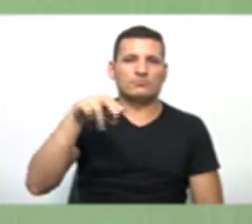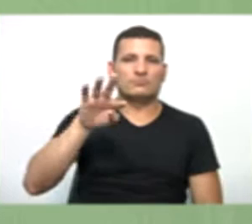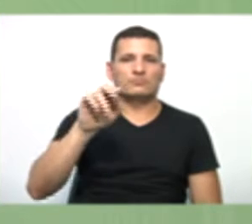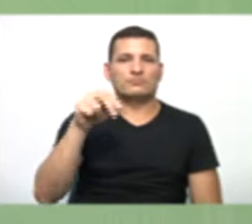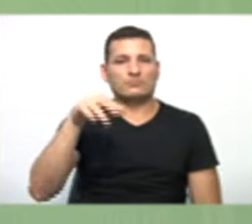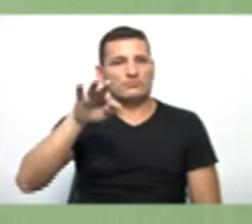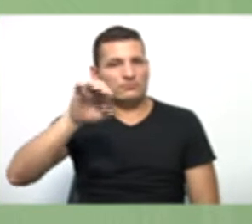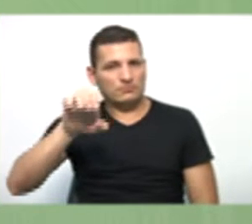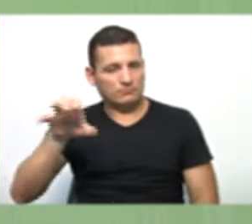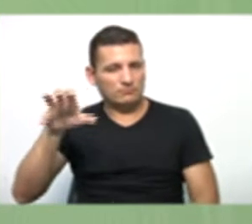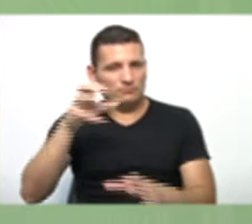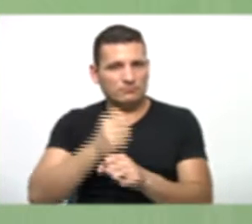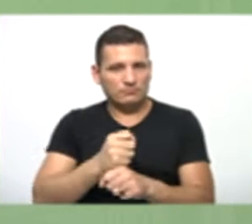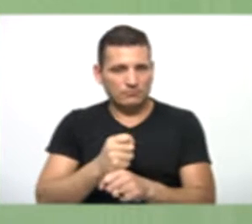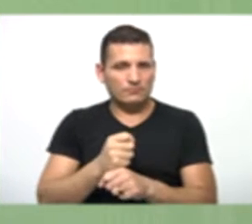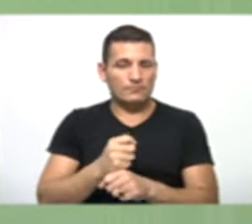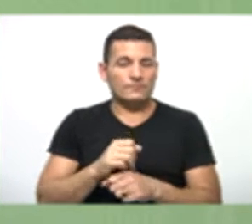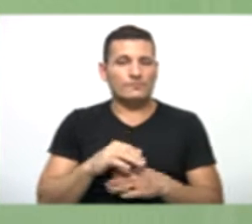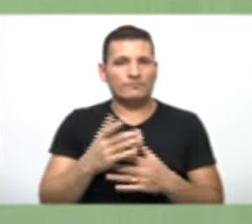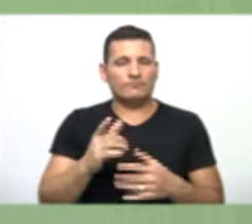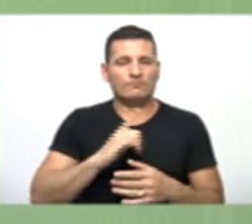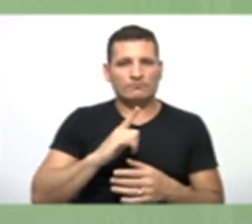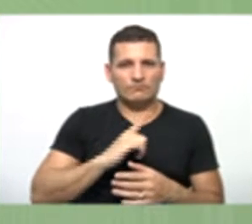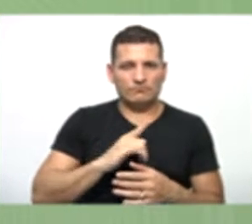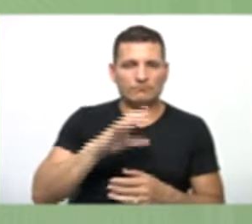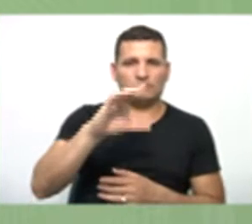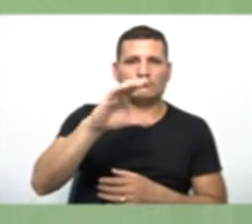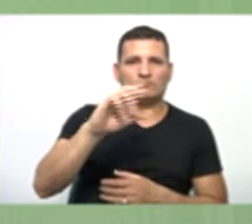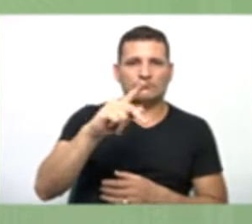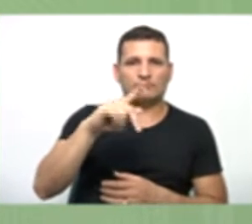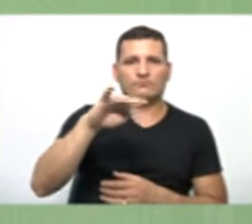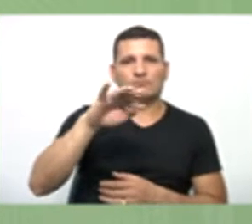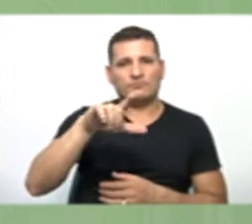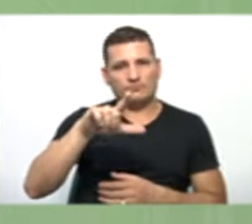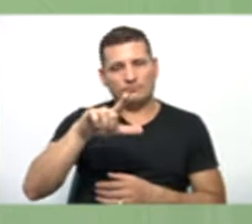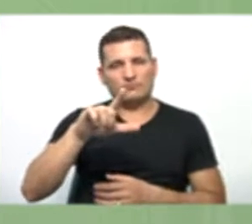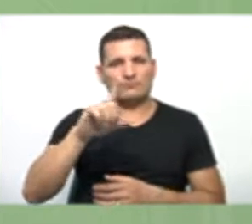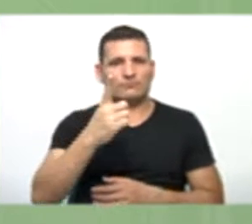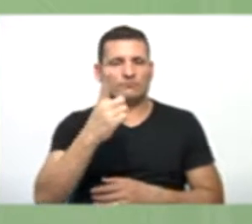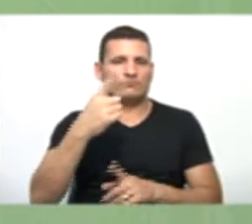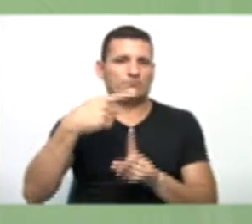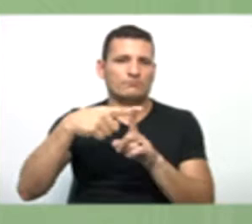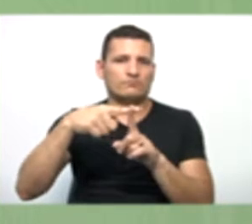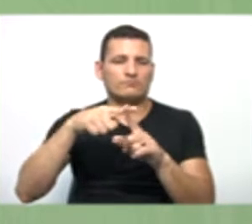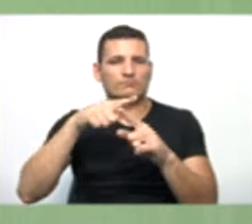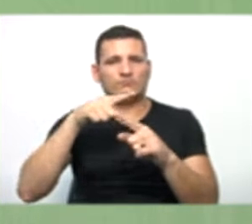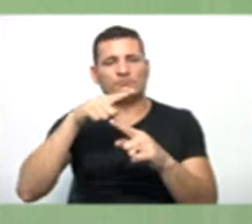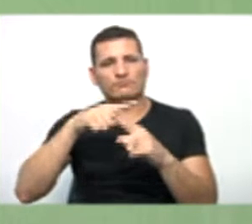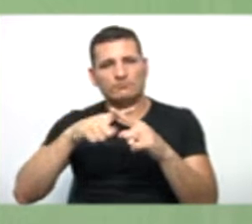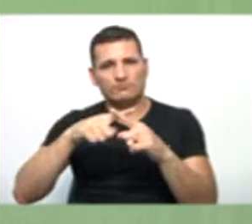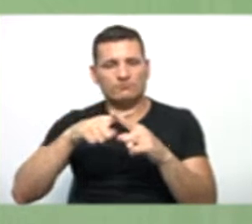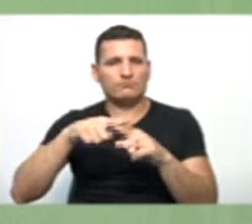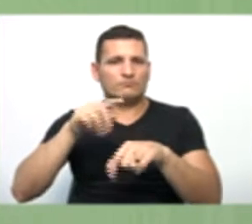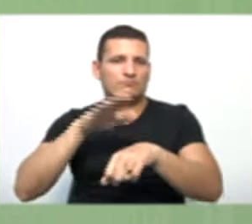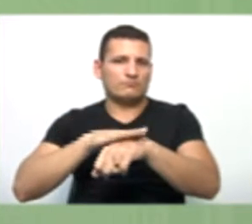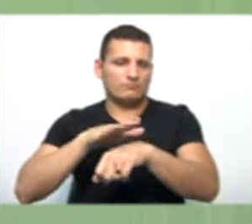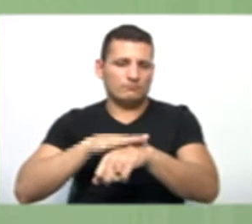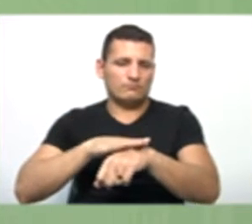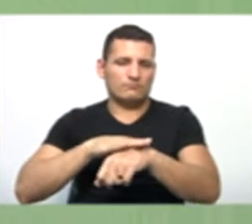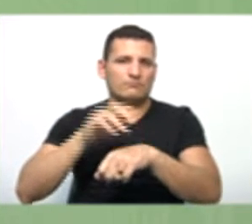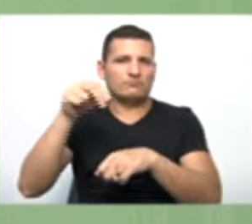Para calcular o montante eu tenho capital que multiplica 1 mais taxa vezes os tempos e aí só resolver